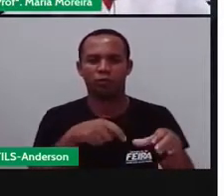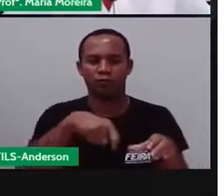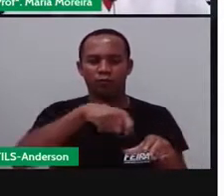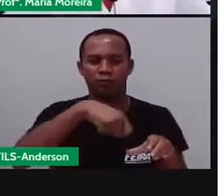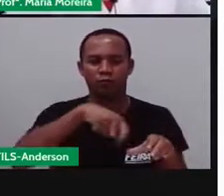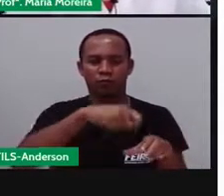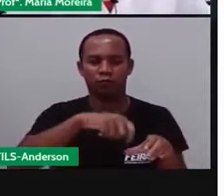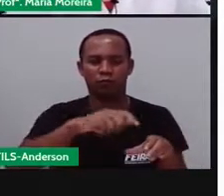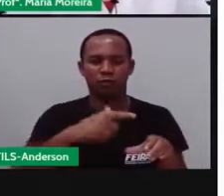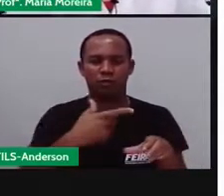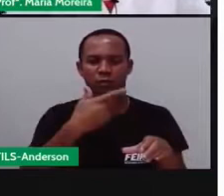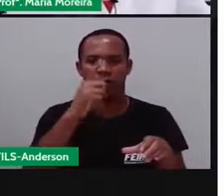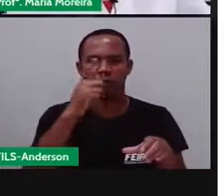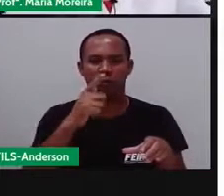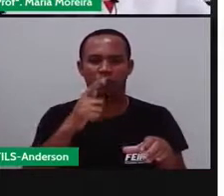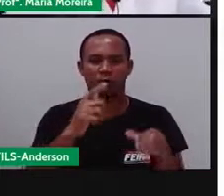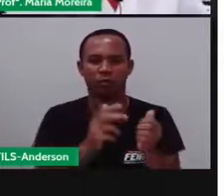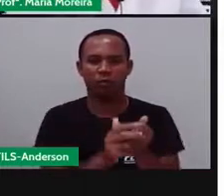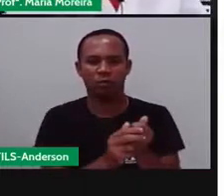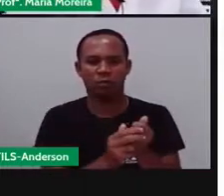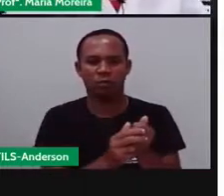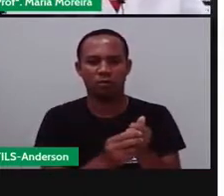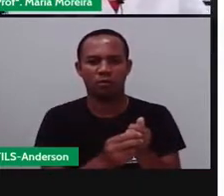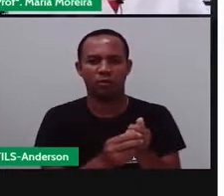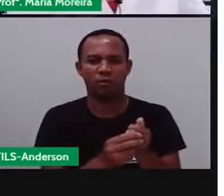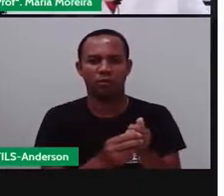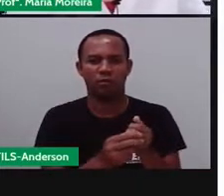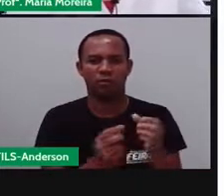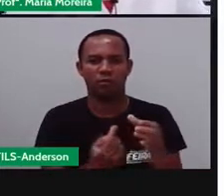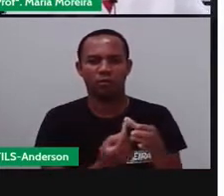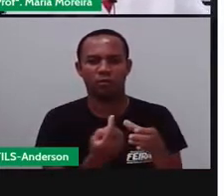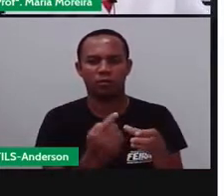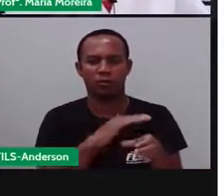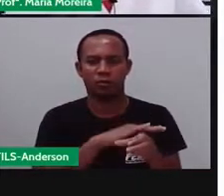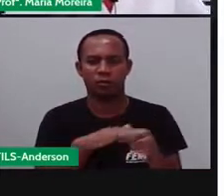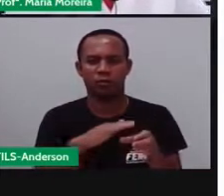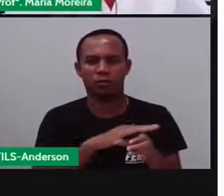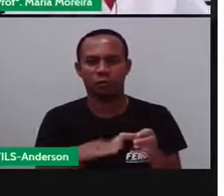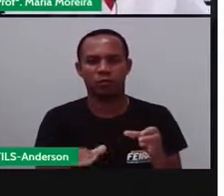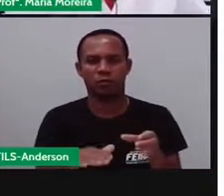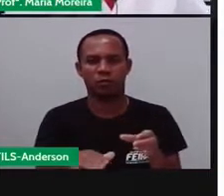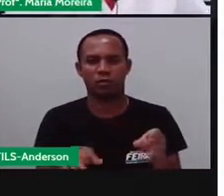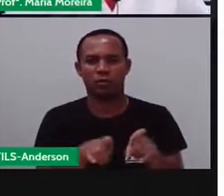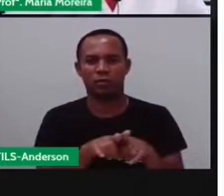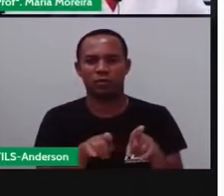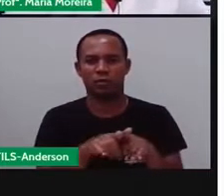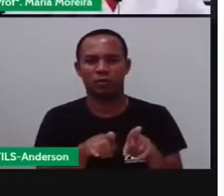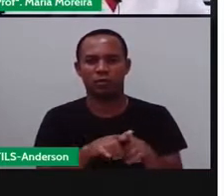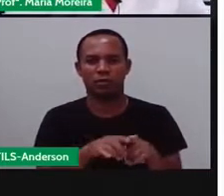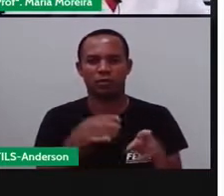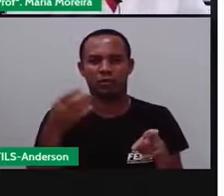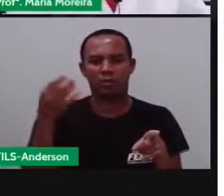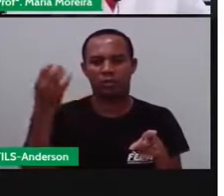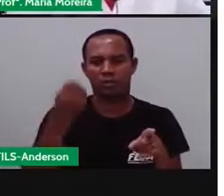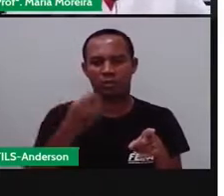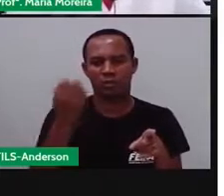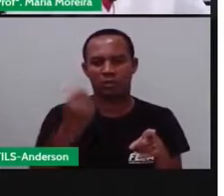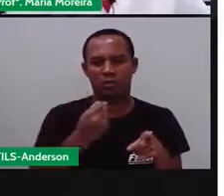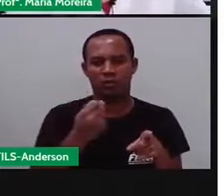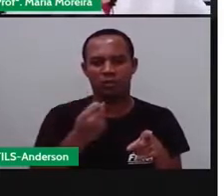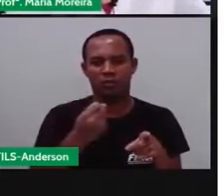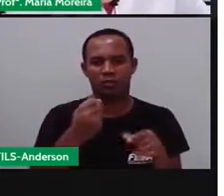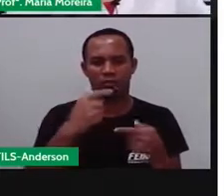Depois, adicione o milho verde, que pode ser o em lata ou a própria espiga, não é isso? O leite de coco ou